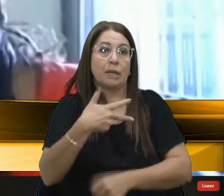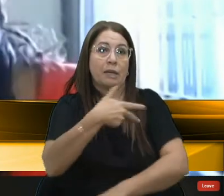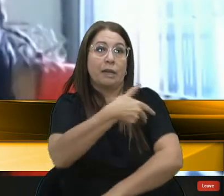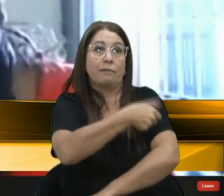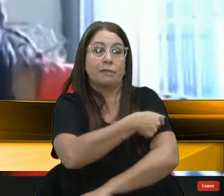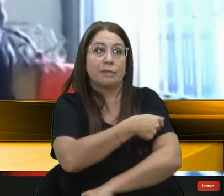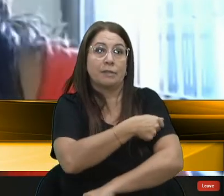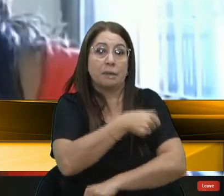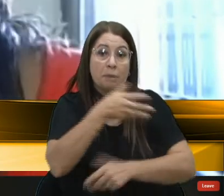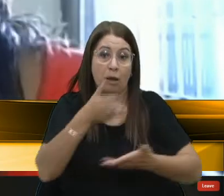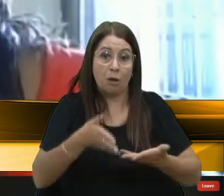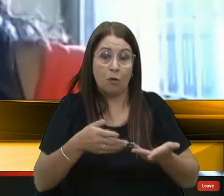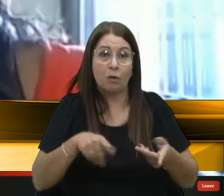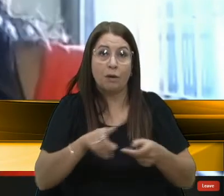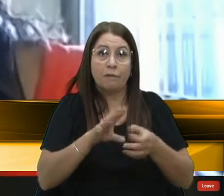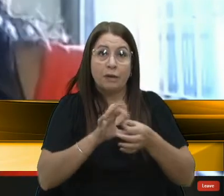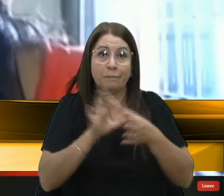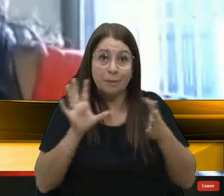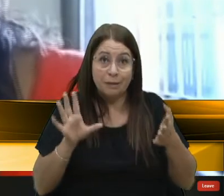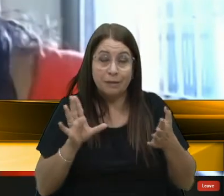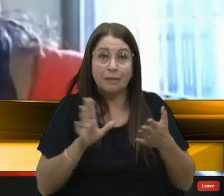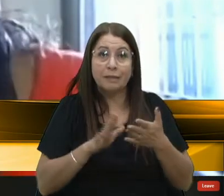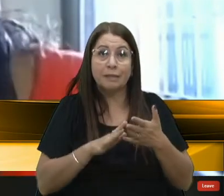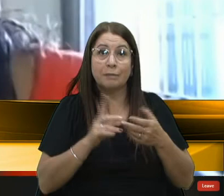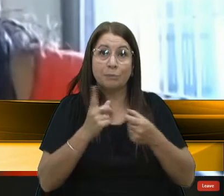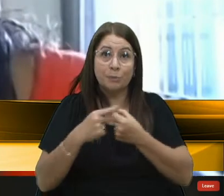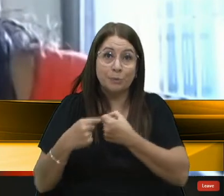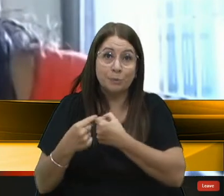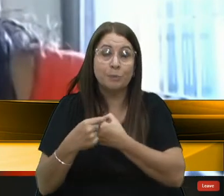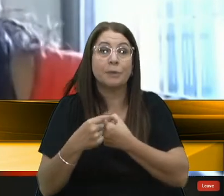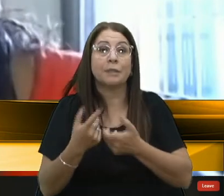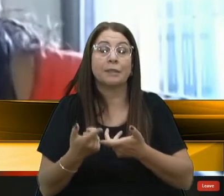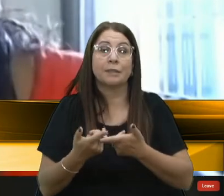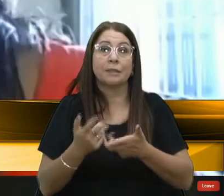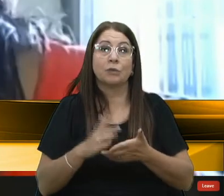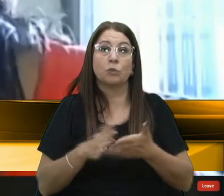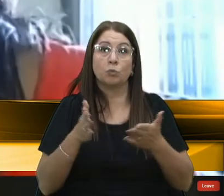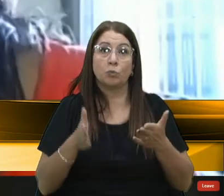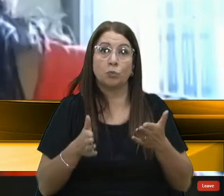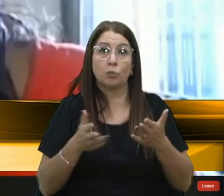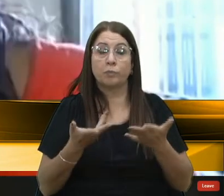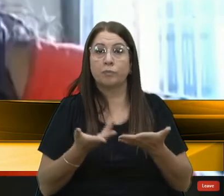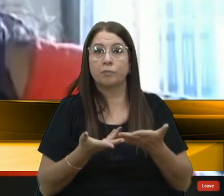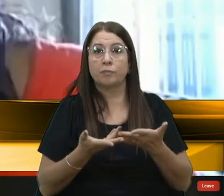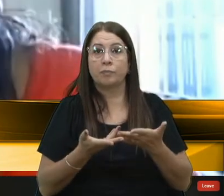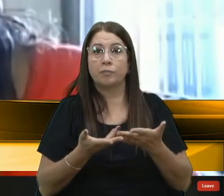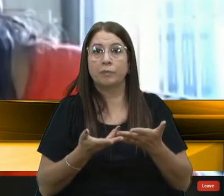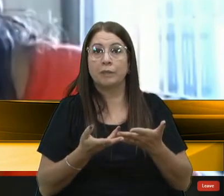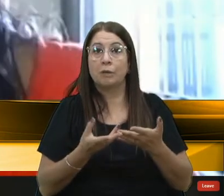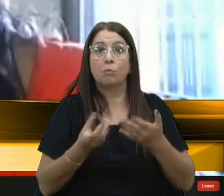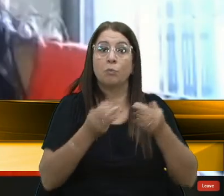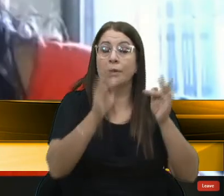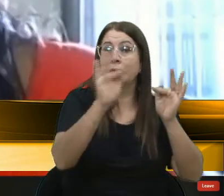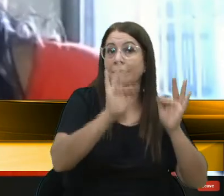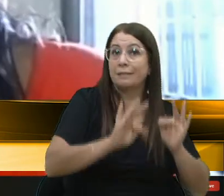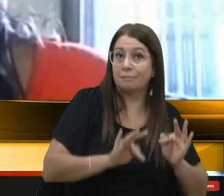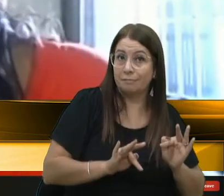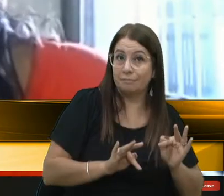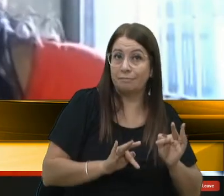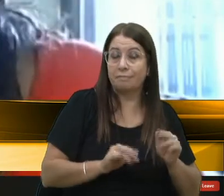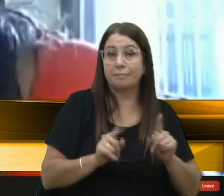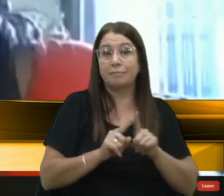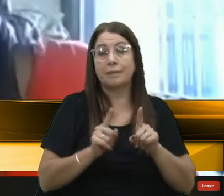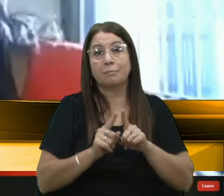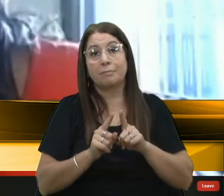ainda mais agora que foi liberado, né, para os municípios, e aí a gente fica muito feliz, né, mesmo que de